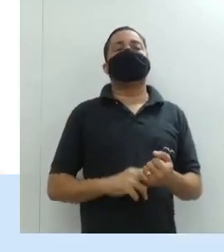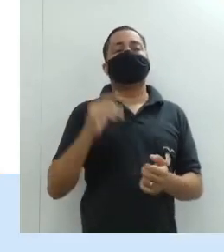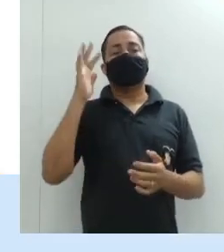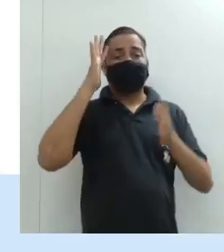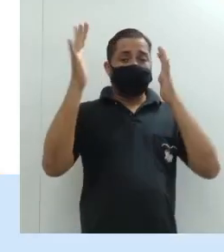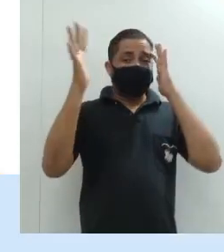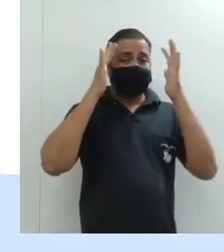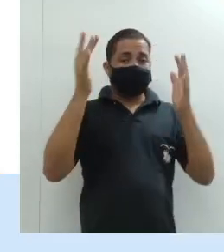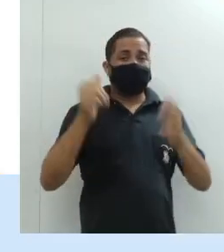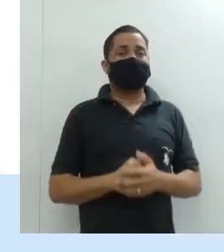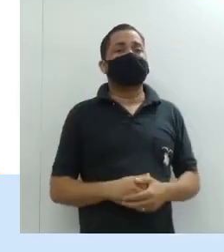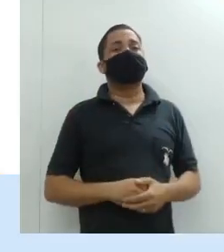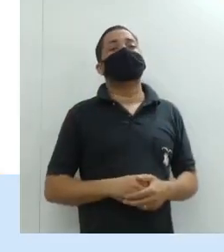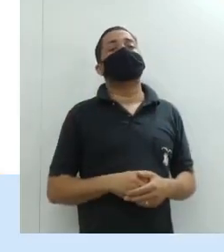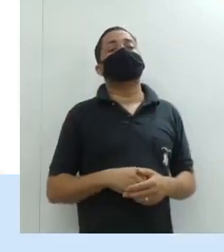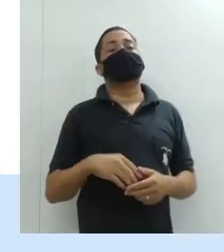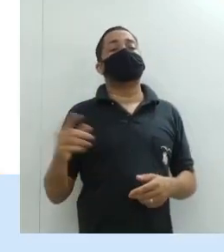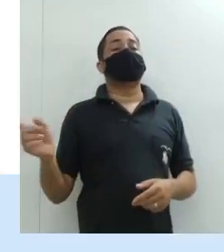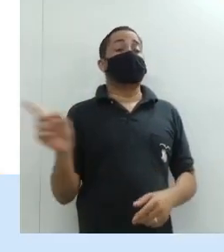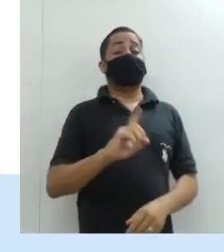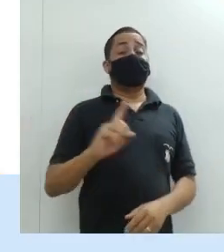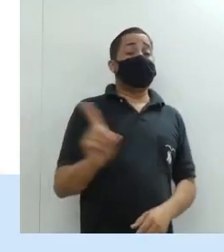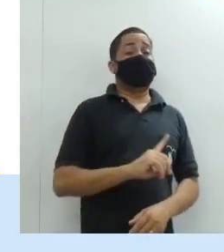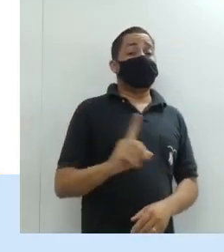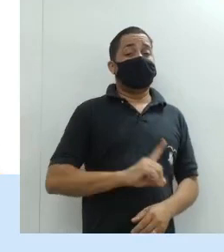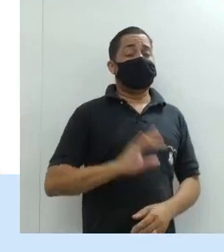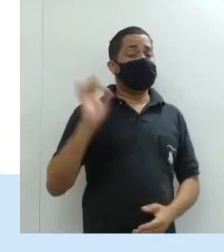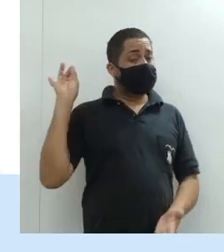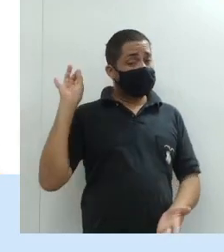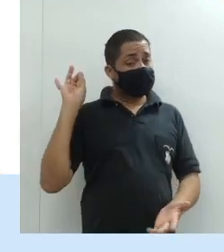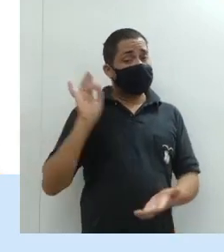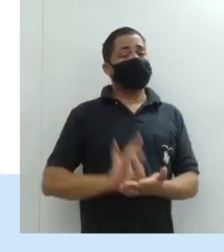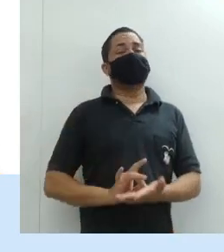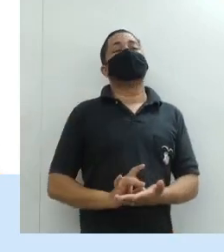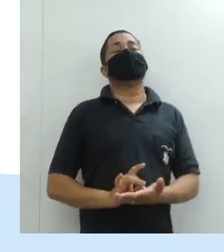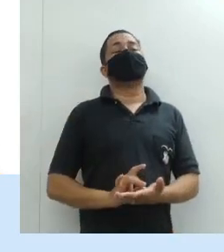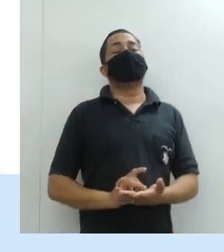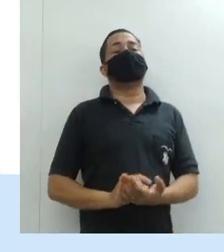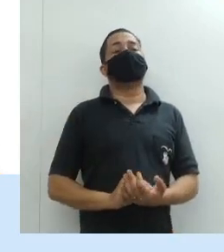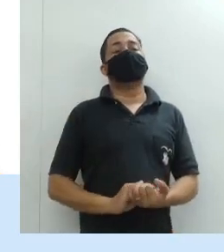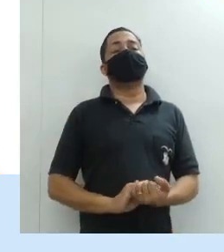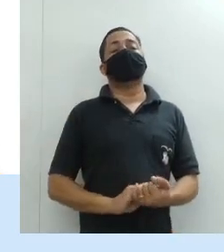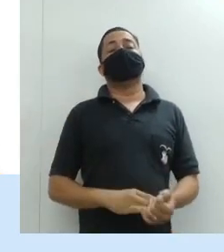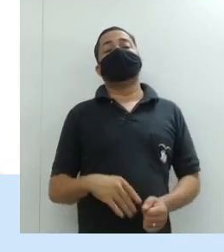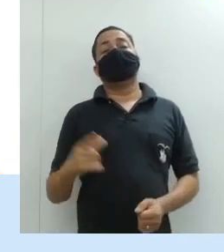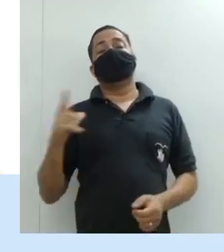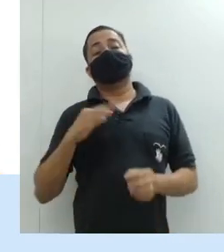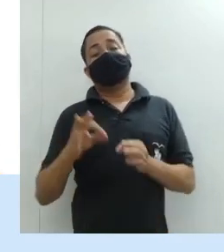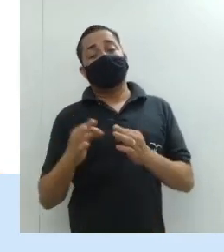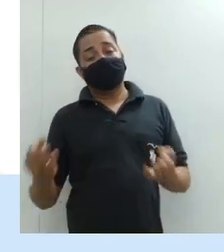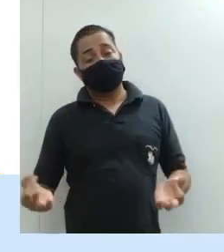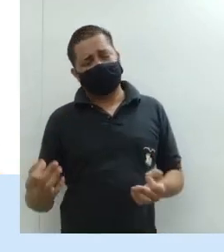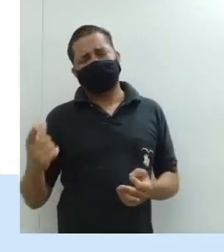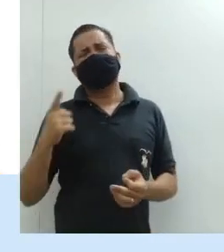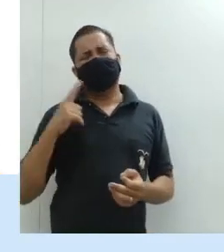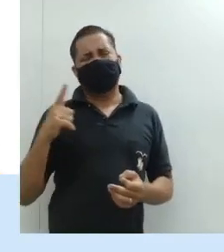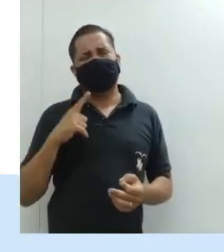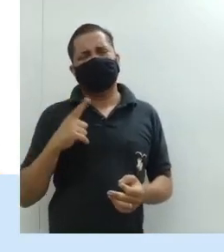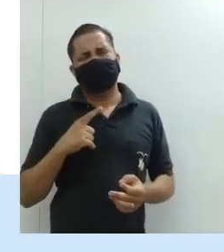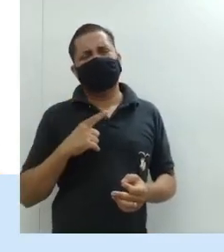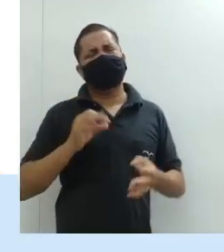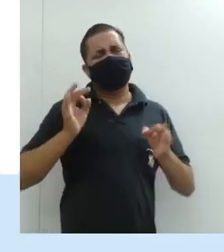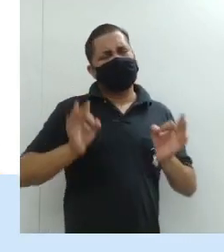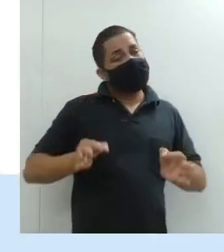filosófica. E mais ainda, negar as certezas do senso comum. O senso comum tem as suas certezas. O